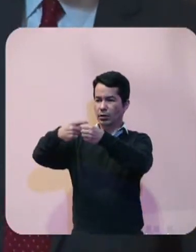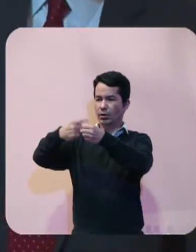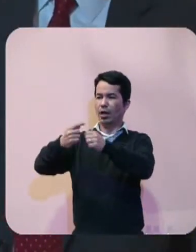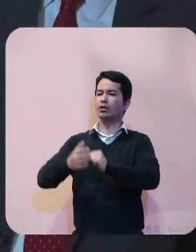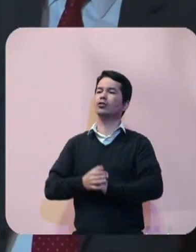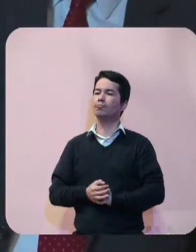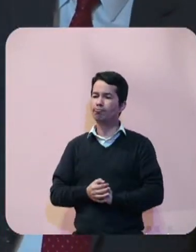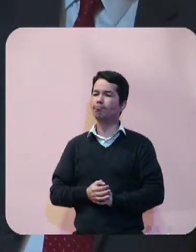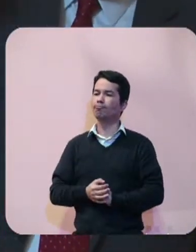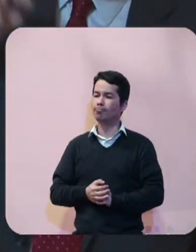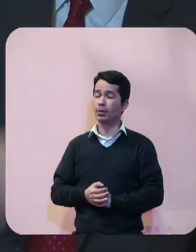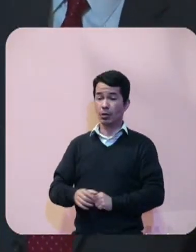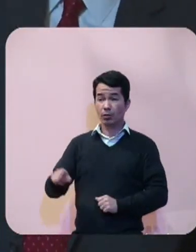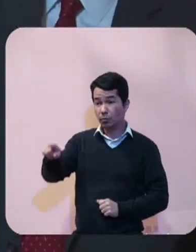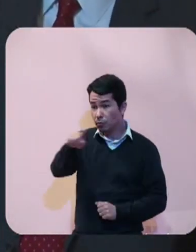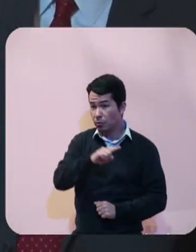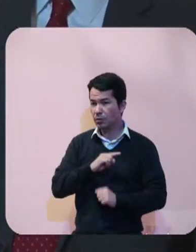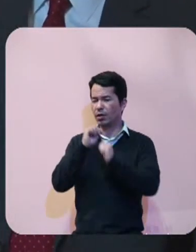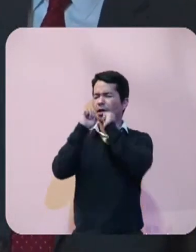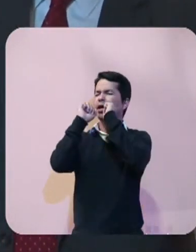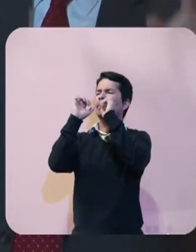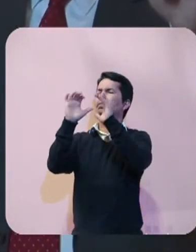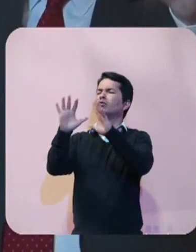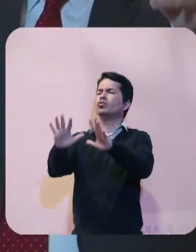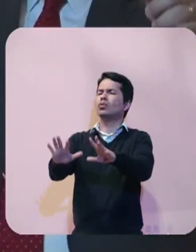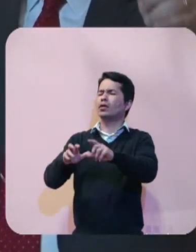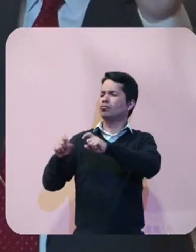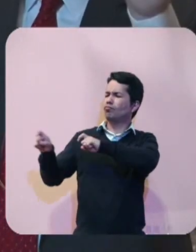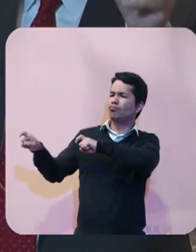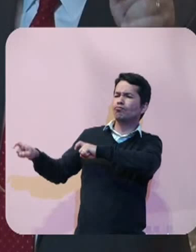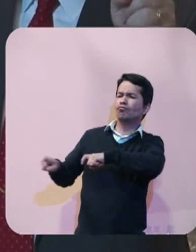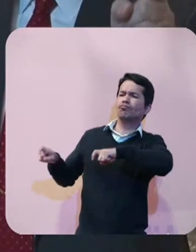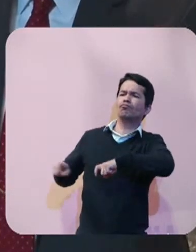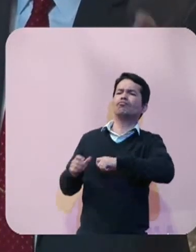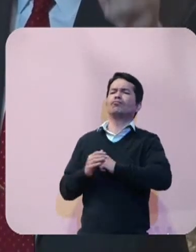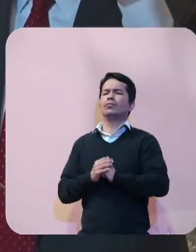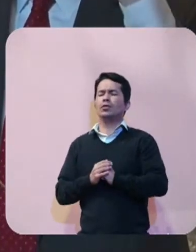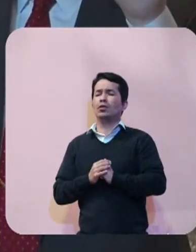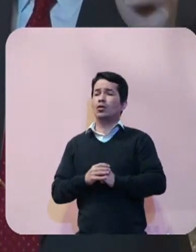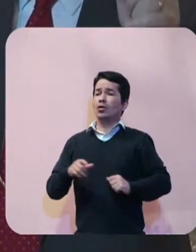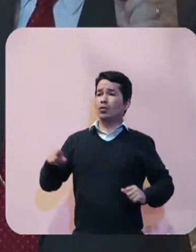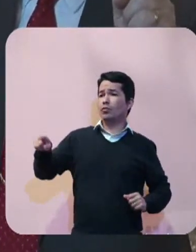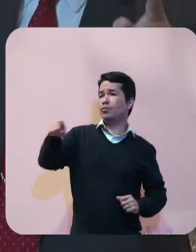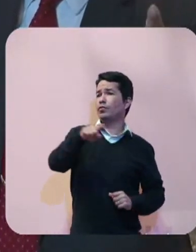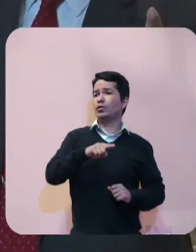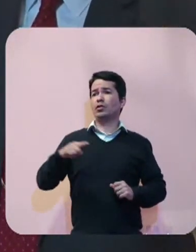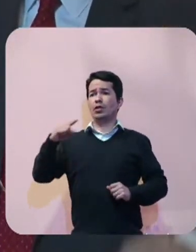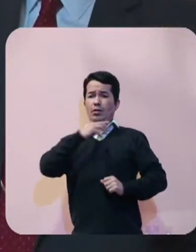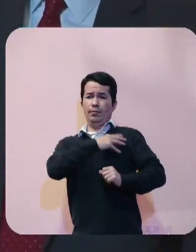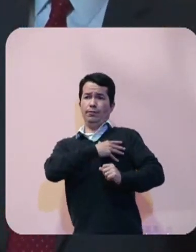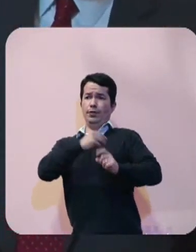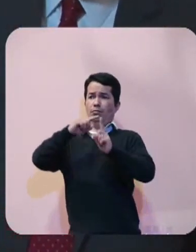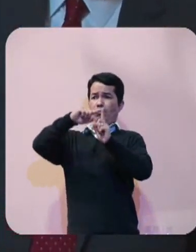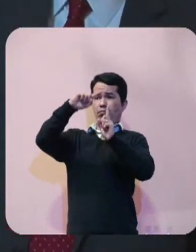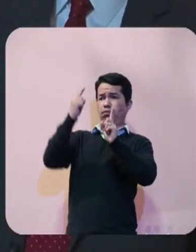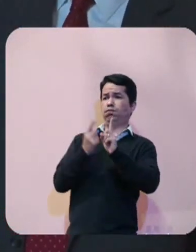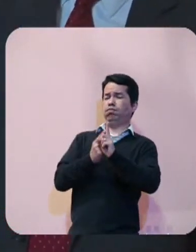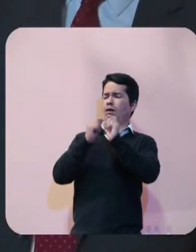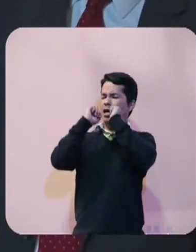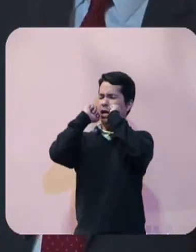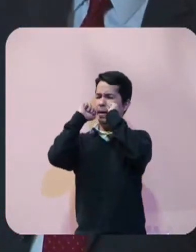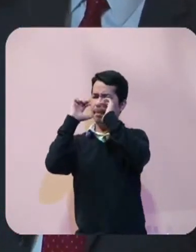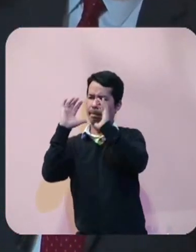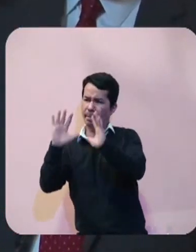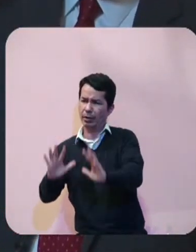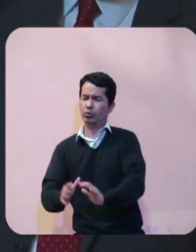serão abençoados no campo. Os filhos do seu ventre serão abençoados, como também